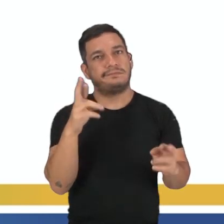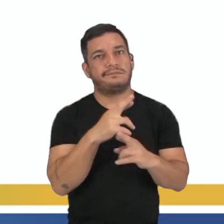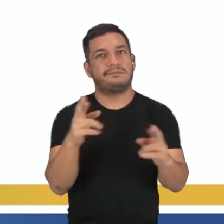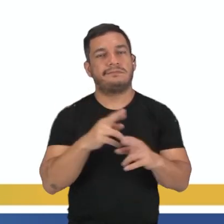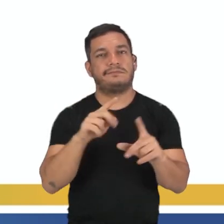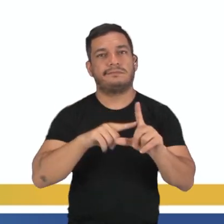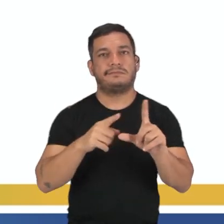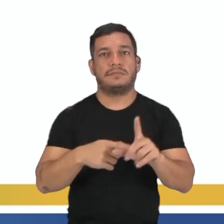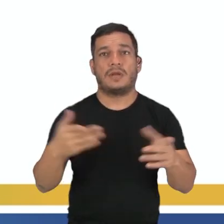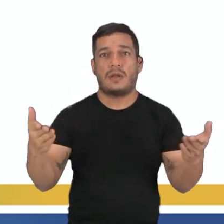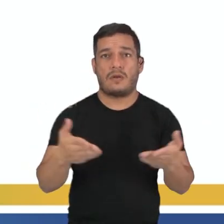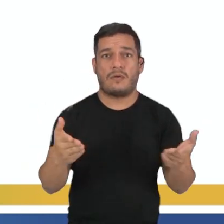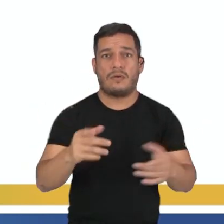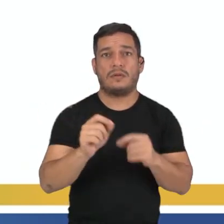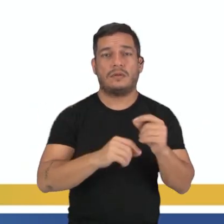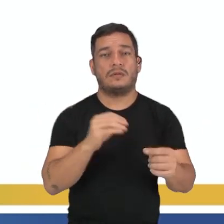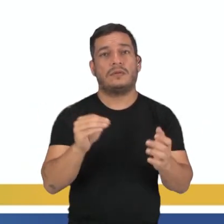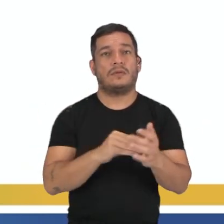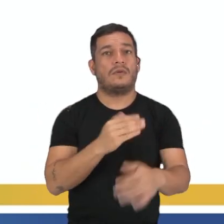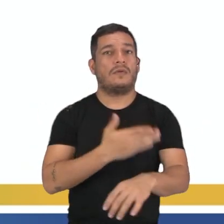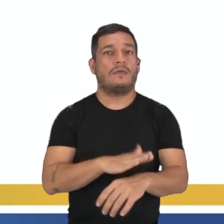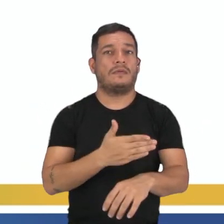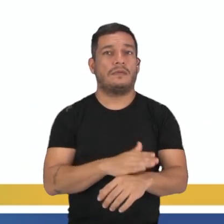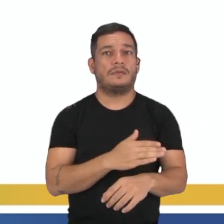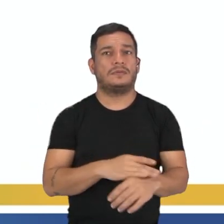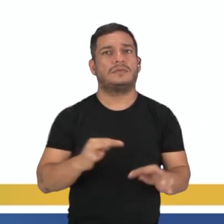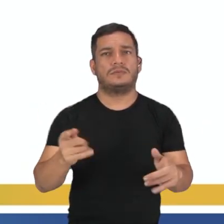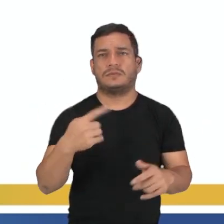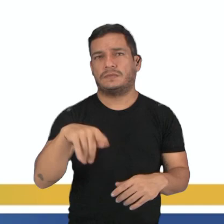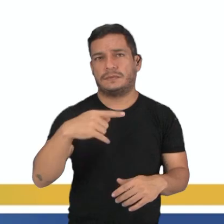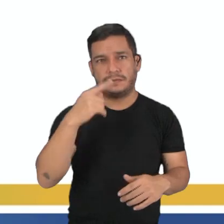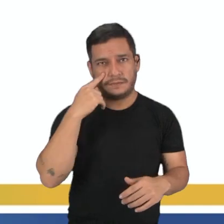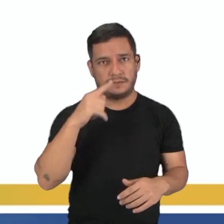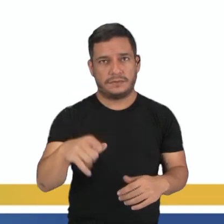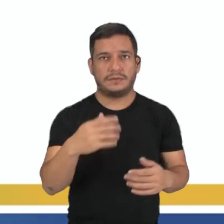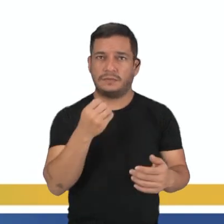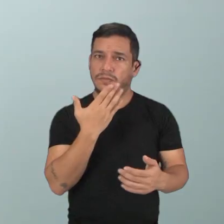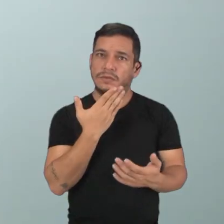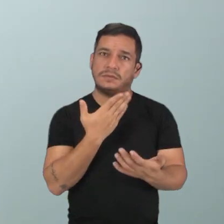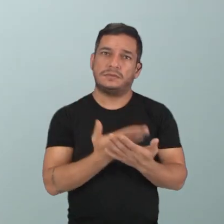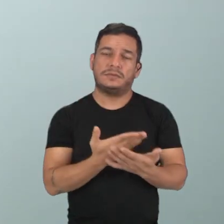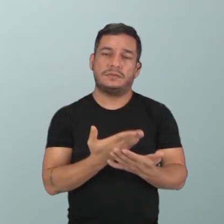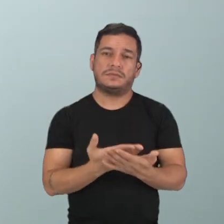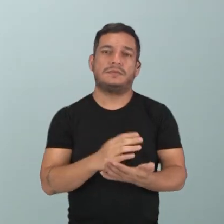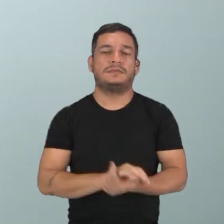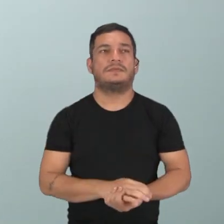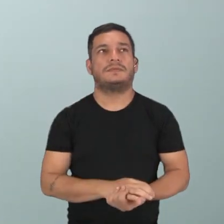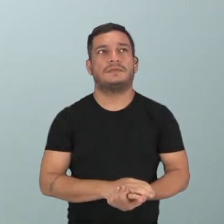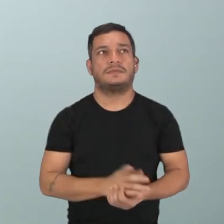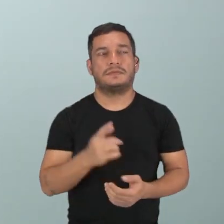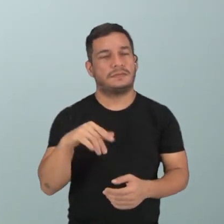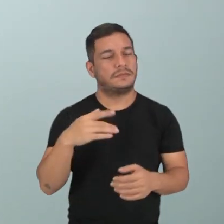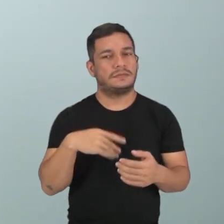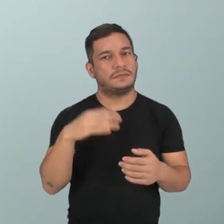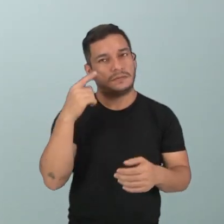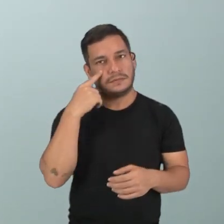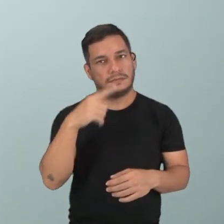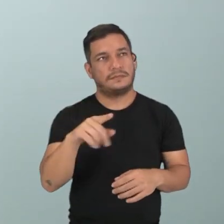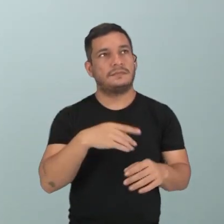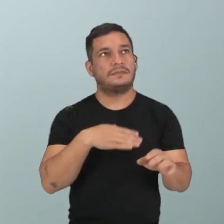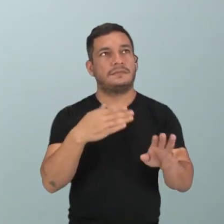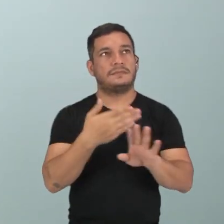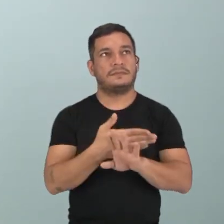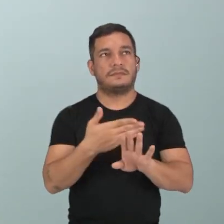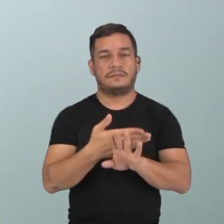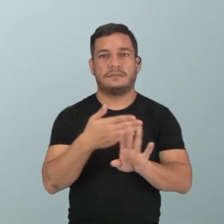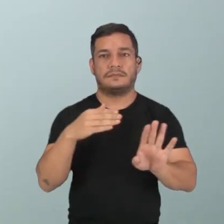ângulos. Agora é hora de você botar em prática tudo que foi visto. Então, gente, não deixe de assistir as nossas